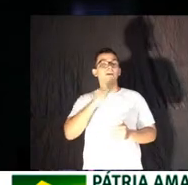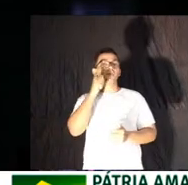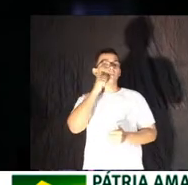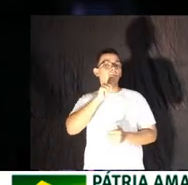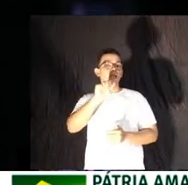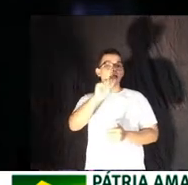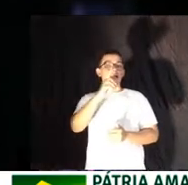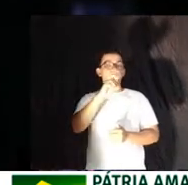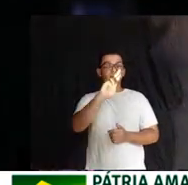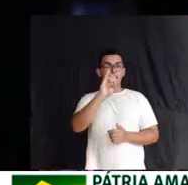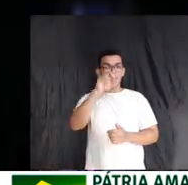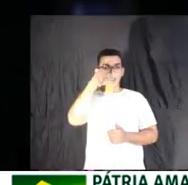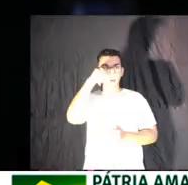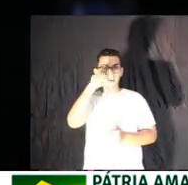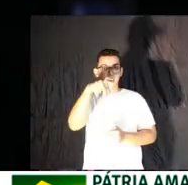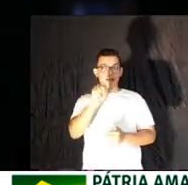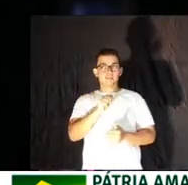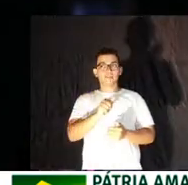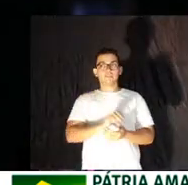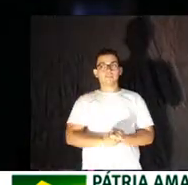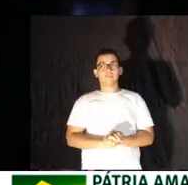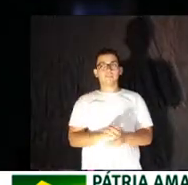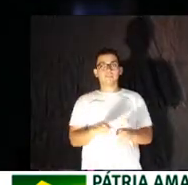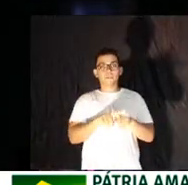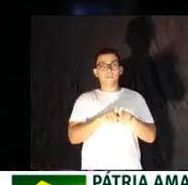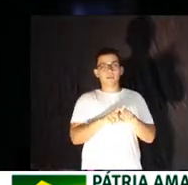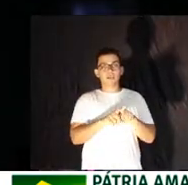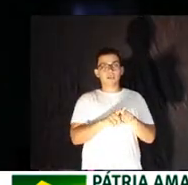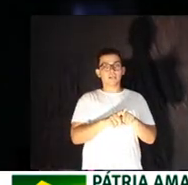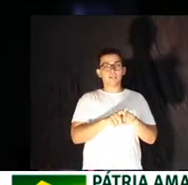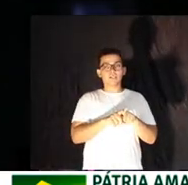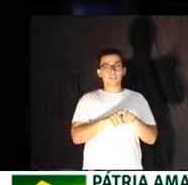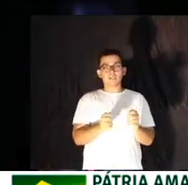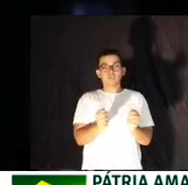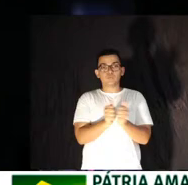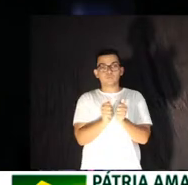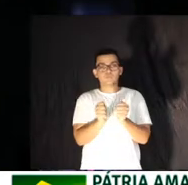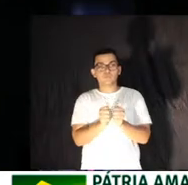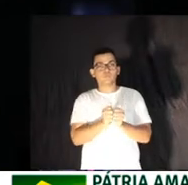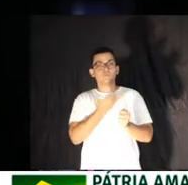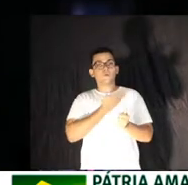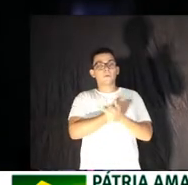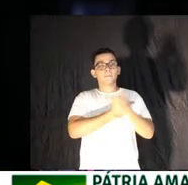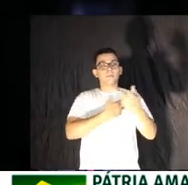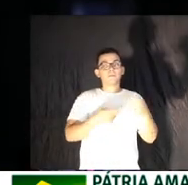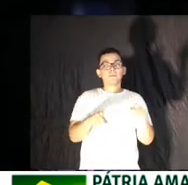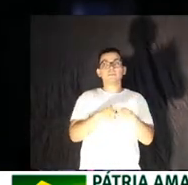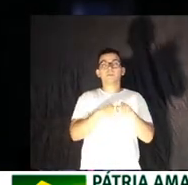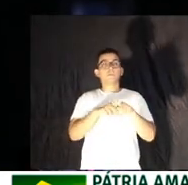a Adriana Meira, juntamente com os nossos amigos no Carron, ali o Joab,